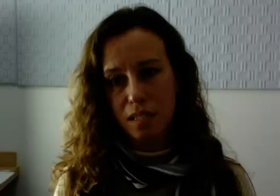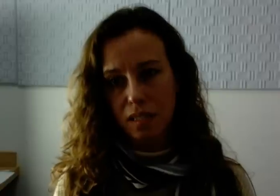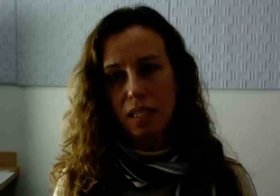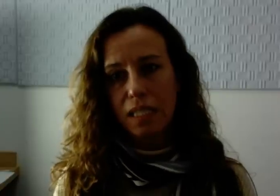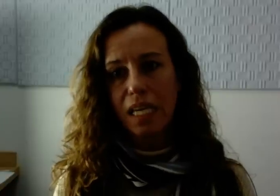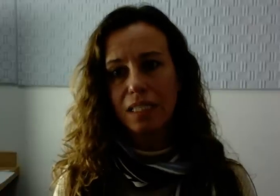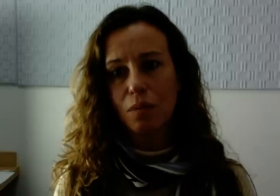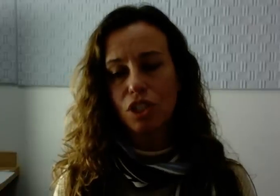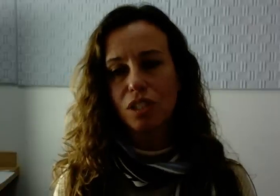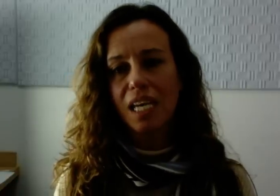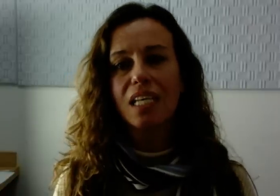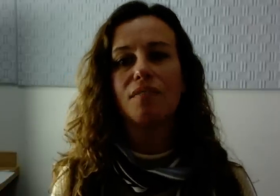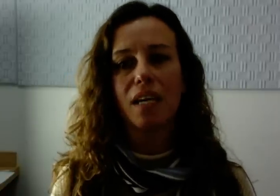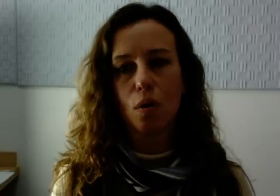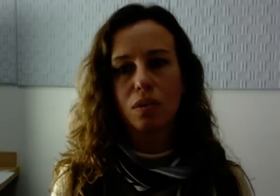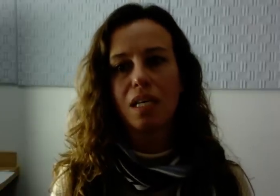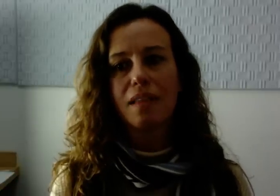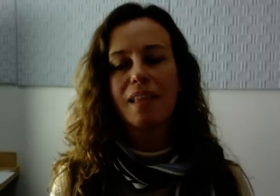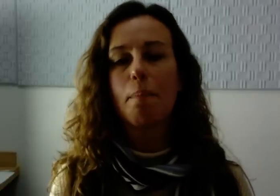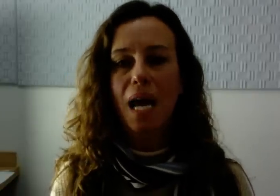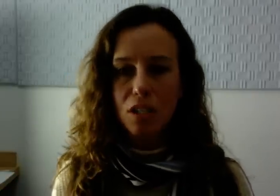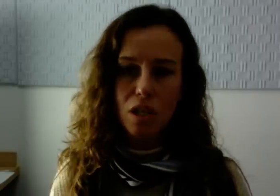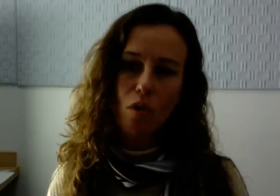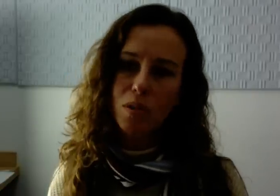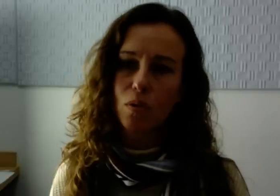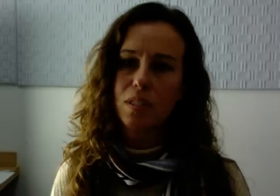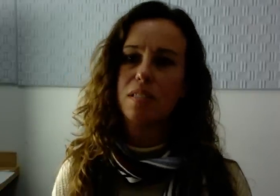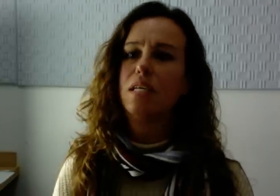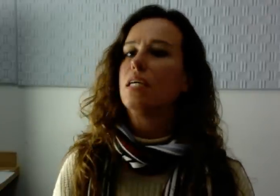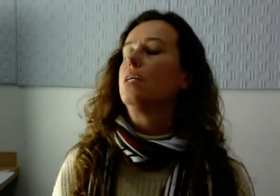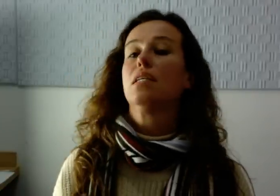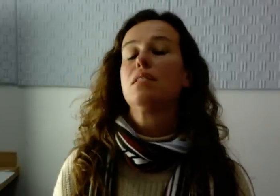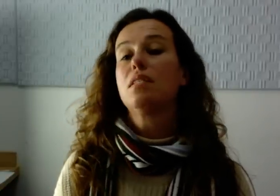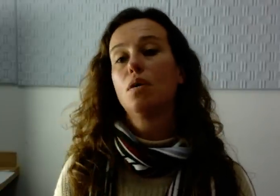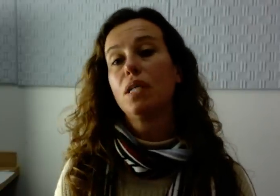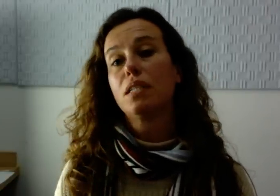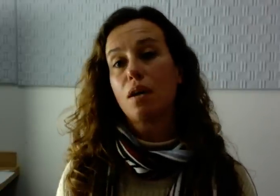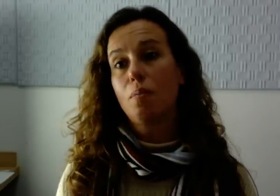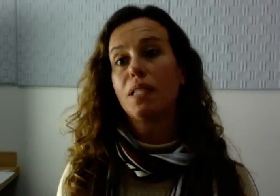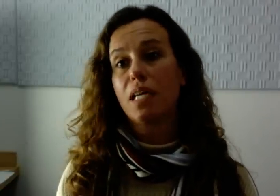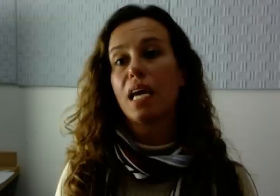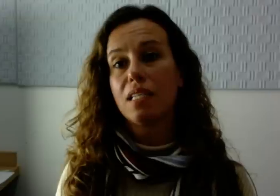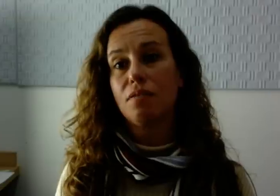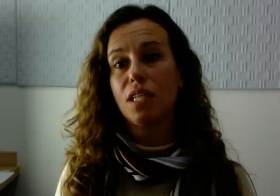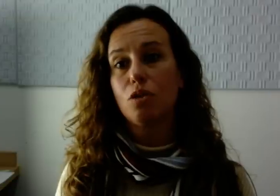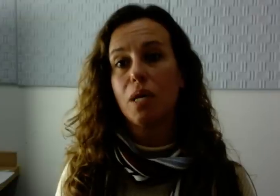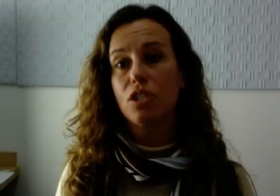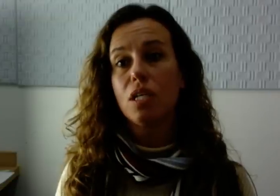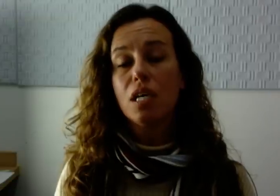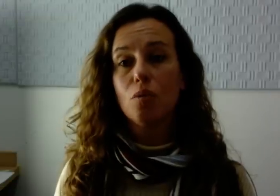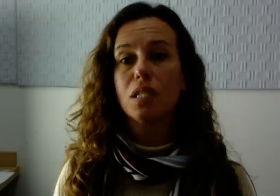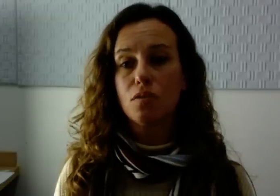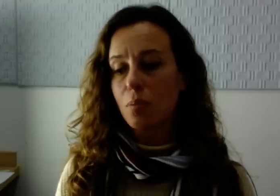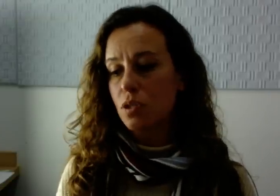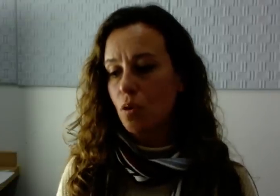deficiência né então a gente tem que levar em conta na prática como as coisas H são e tentar combater elas evidentemente